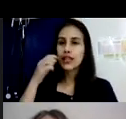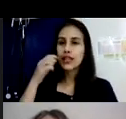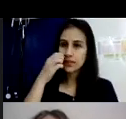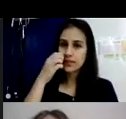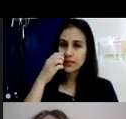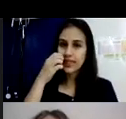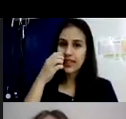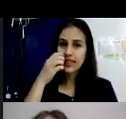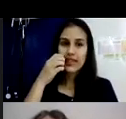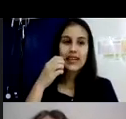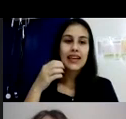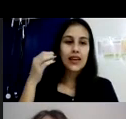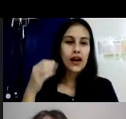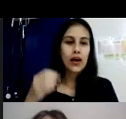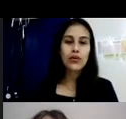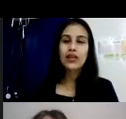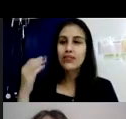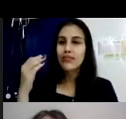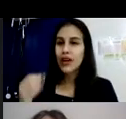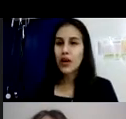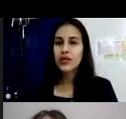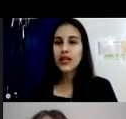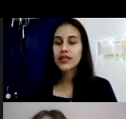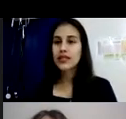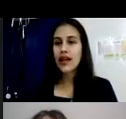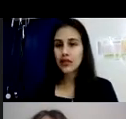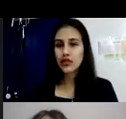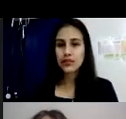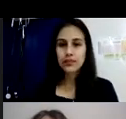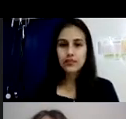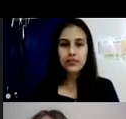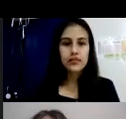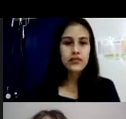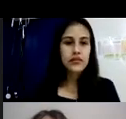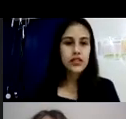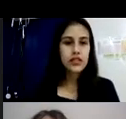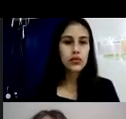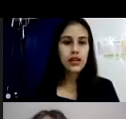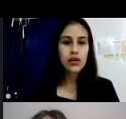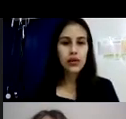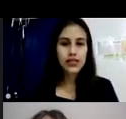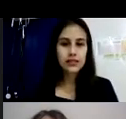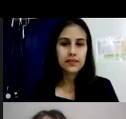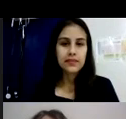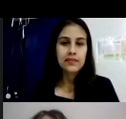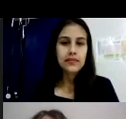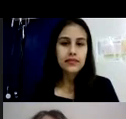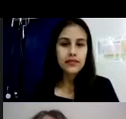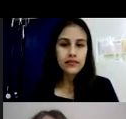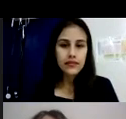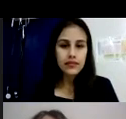ter tapete, tá? É algo que causa acidente. Segunda coisa,